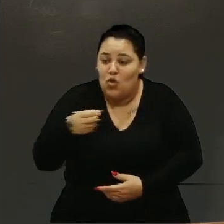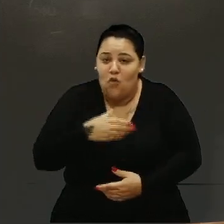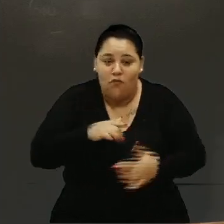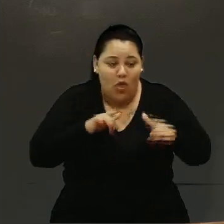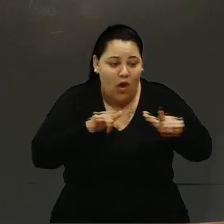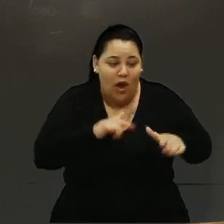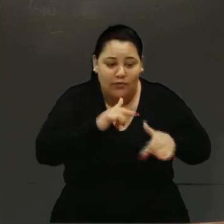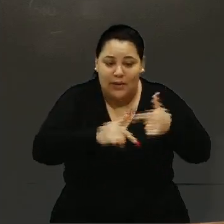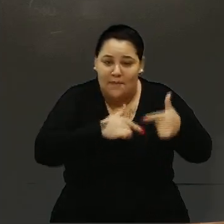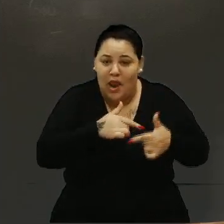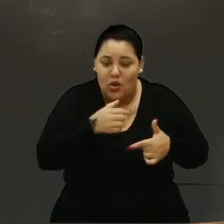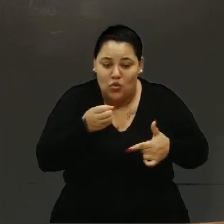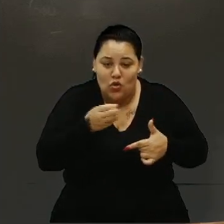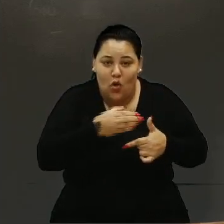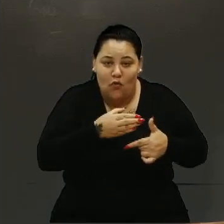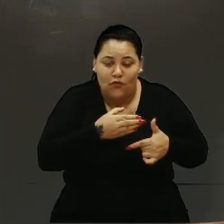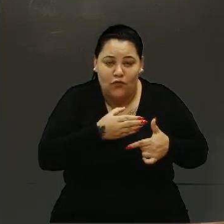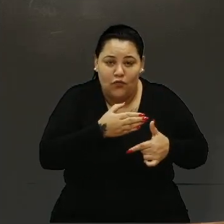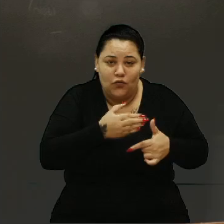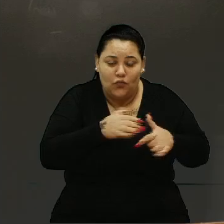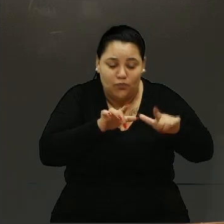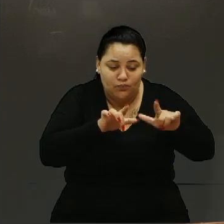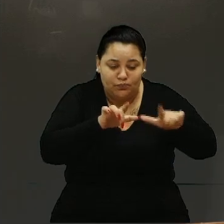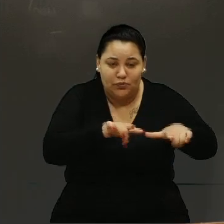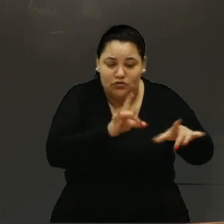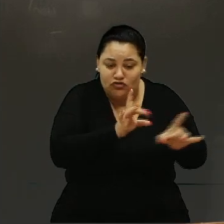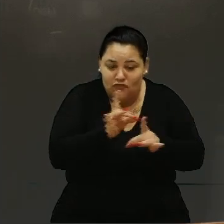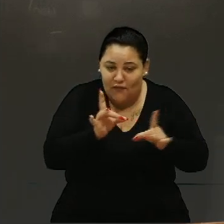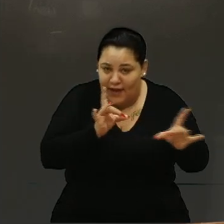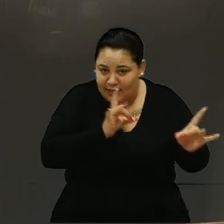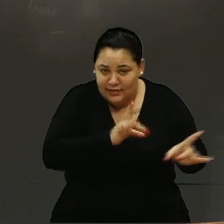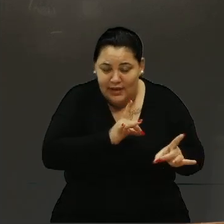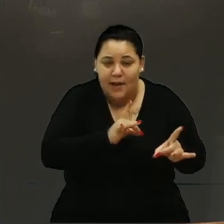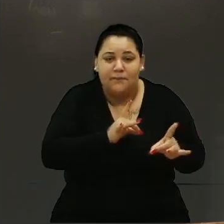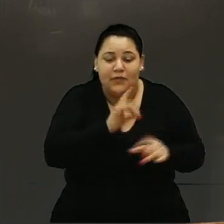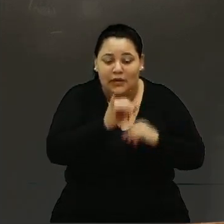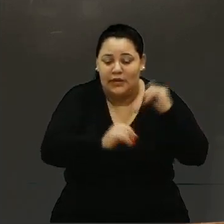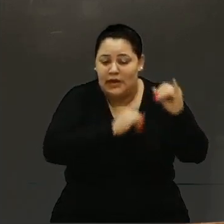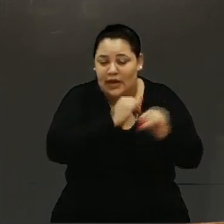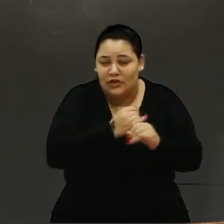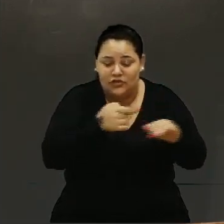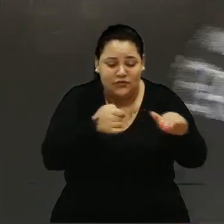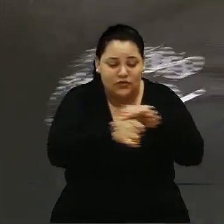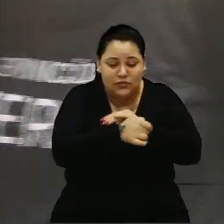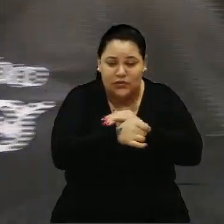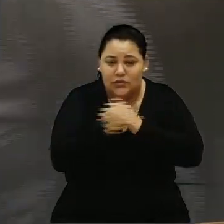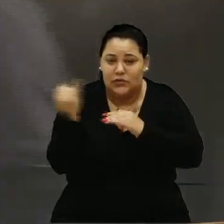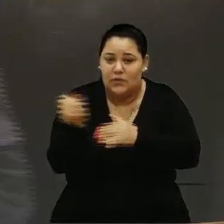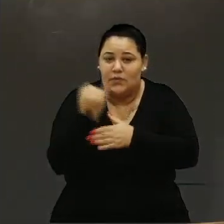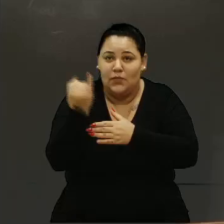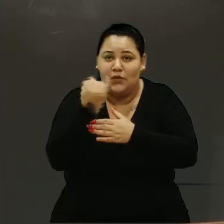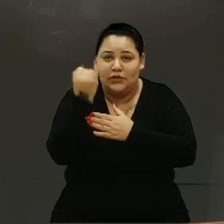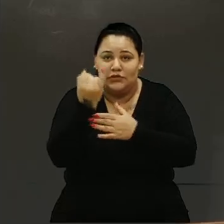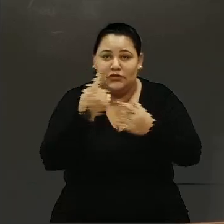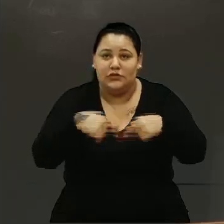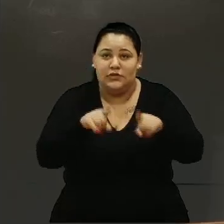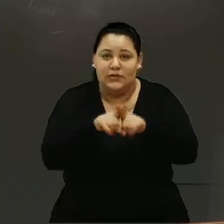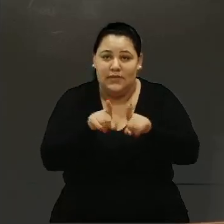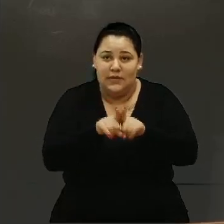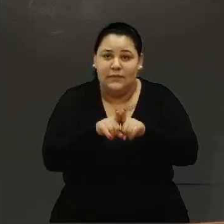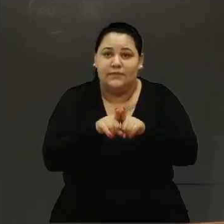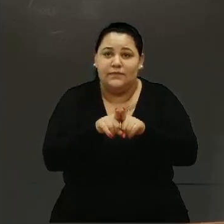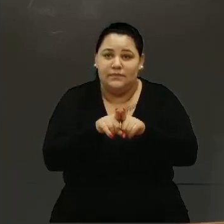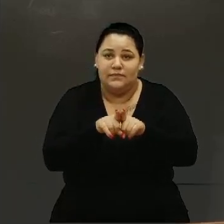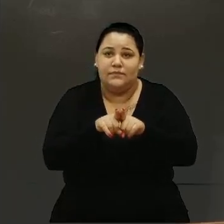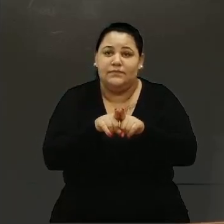novo delivery a ser produzido pela China e outros investimentos importantes como insumos farmacêuticos também no cinema e